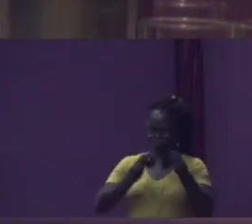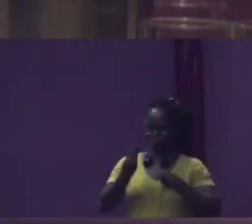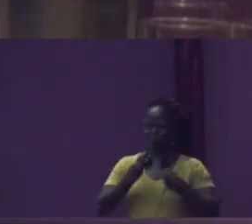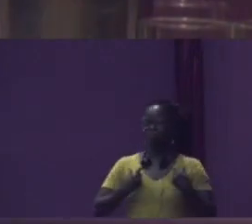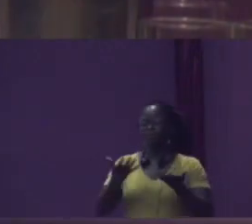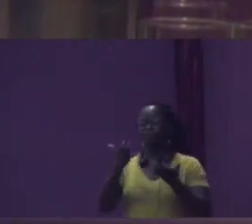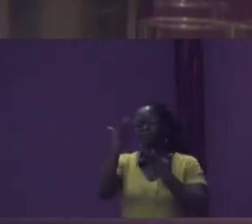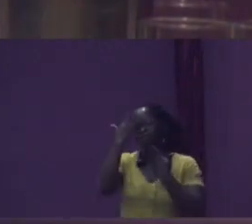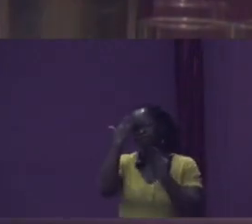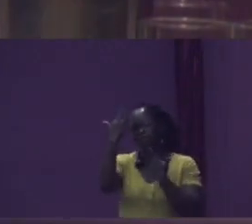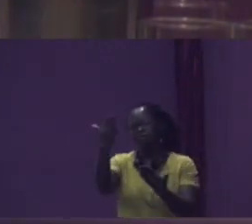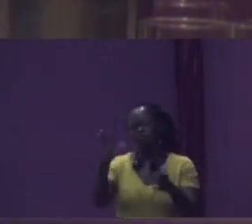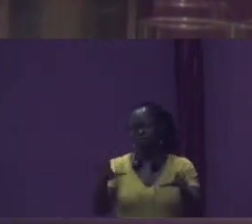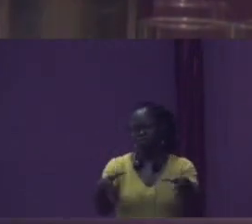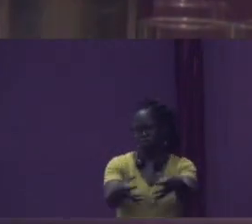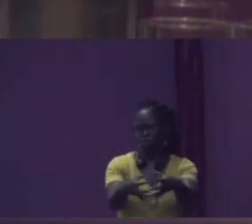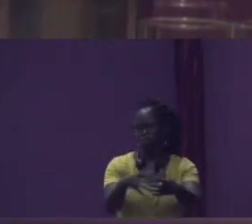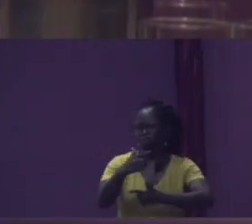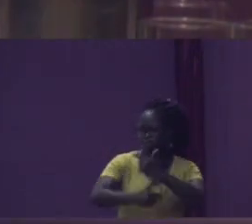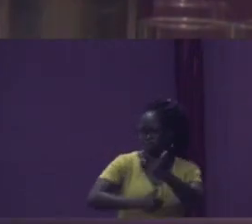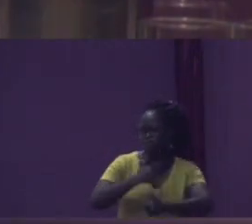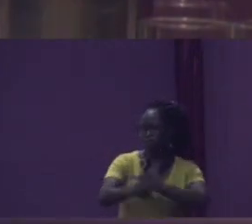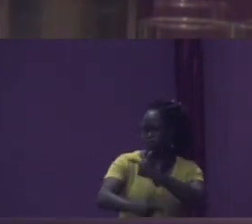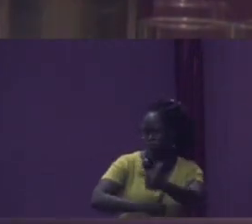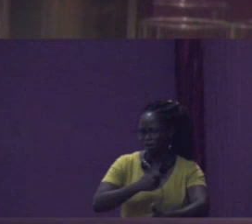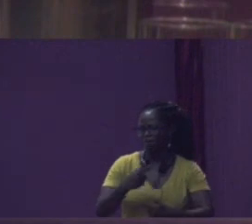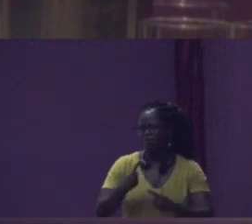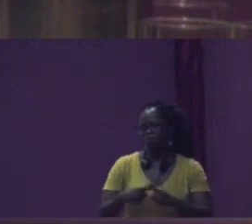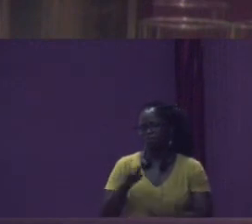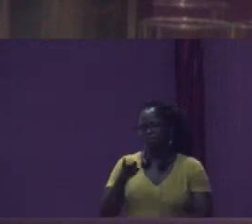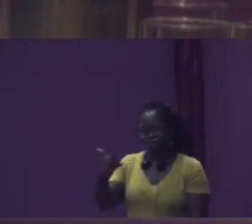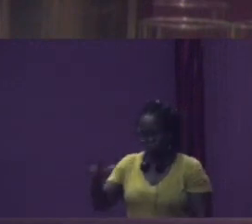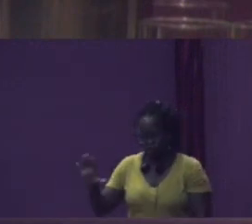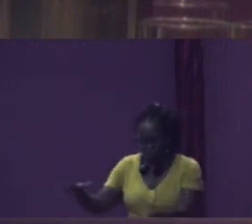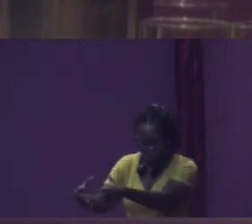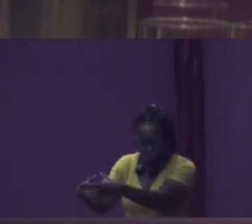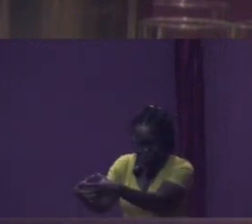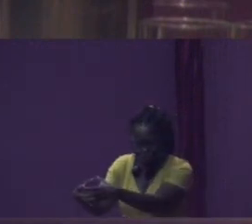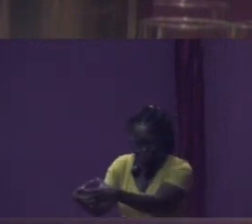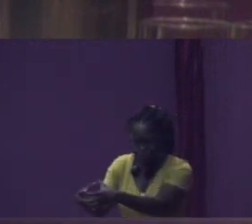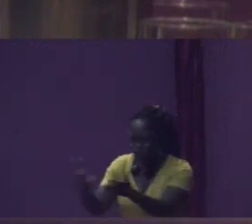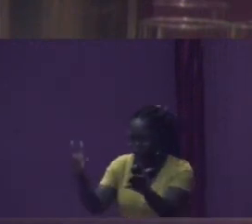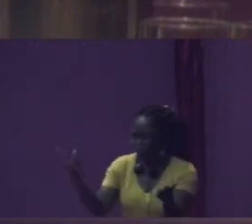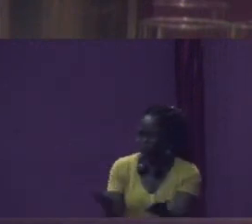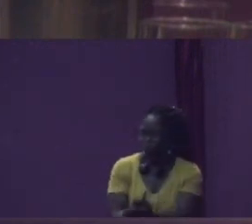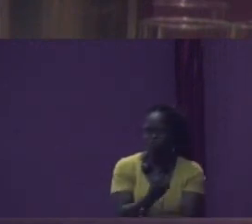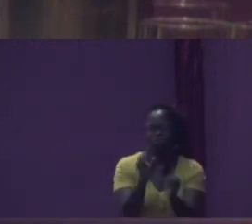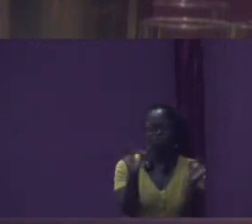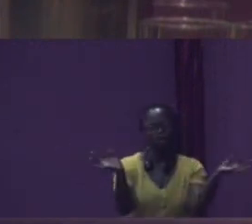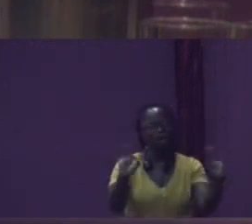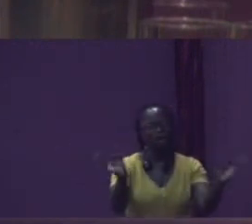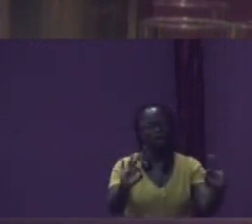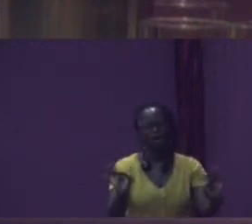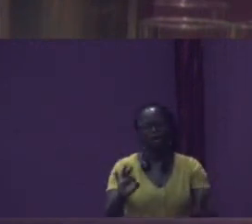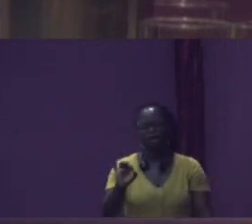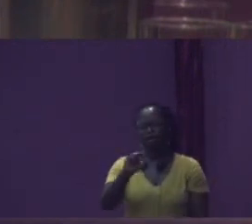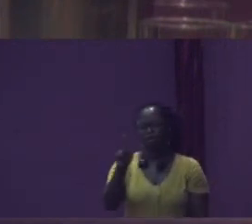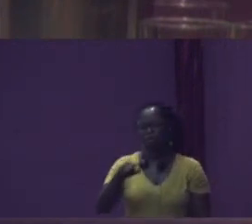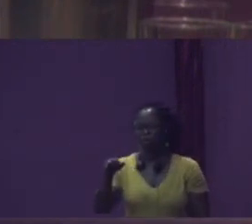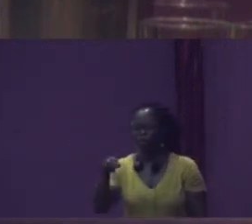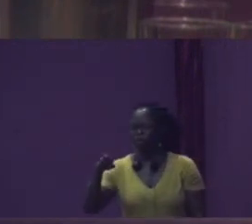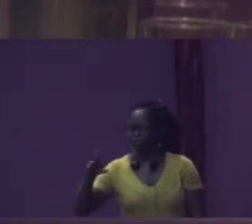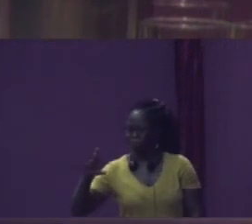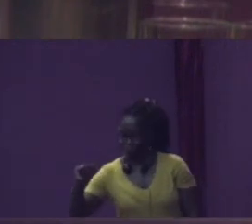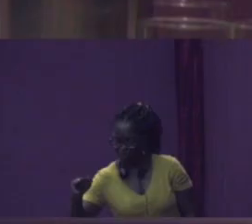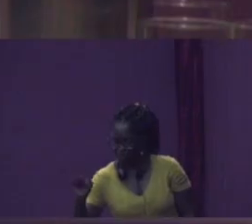E agradecer a equipe com a qual eu trabalho, gente, porque sem eles, acho que nada disso seria possível. Luiz, Marina e Fernanda,